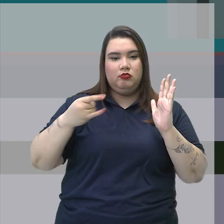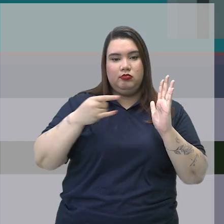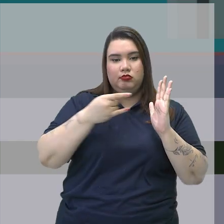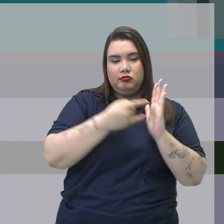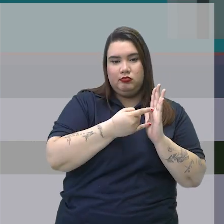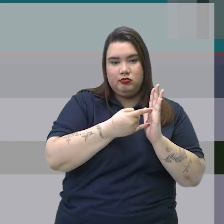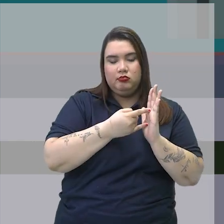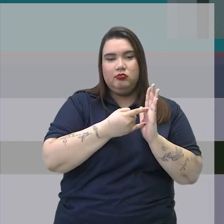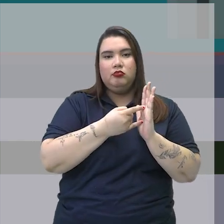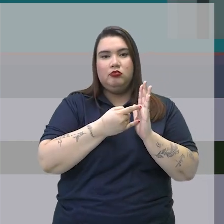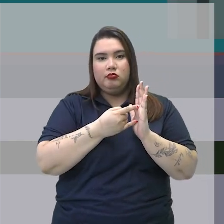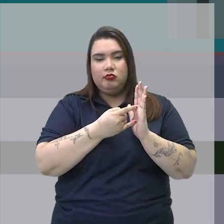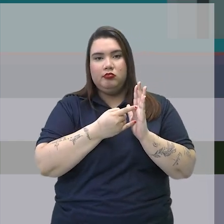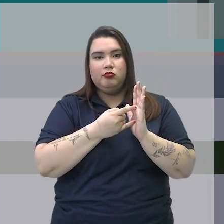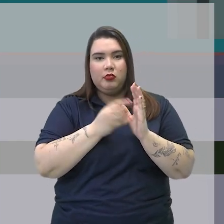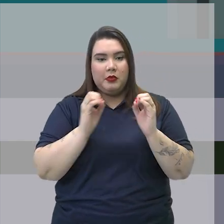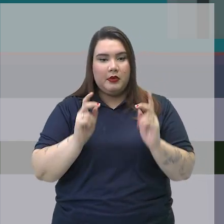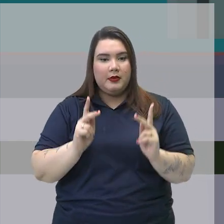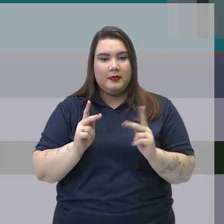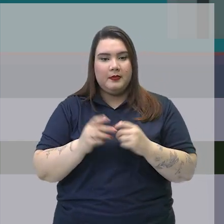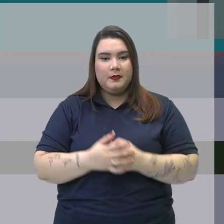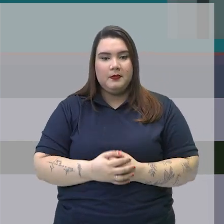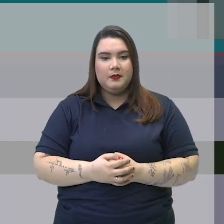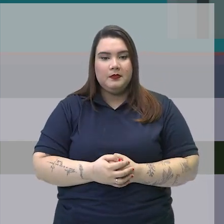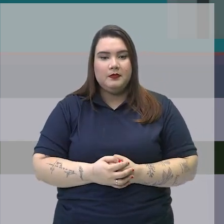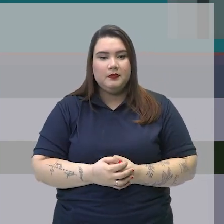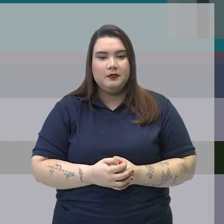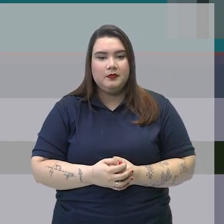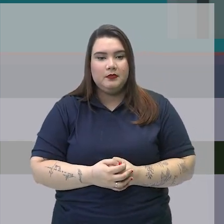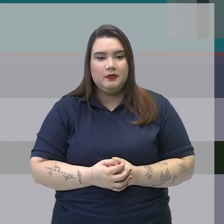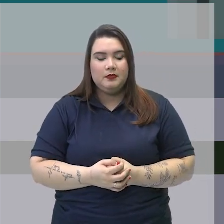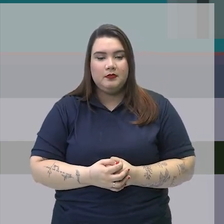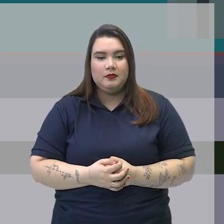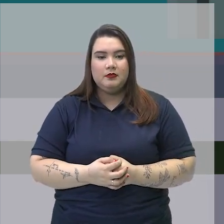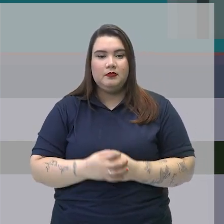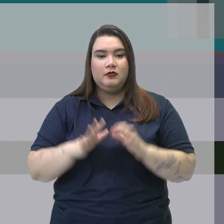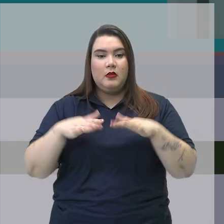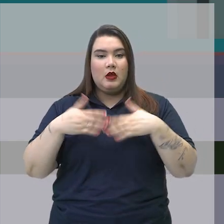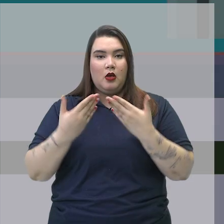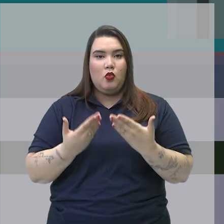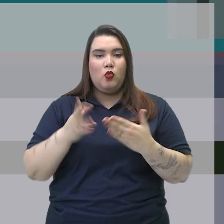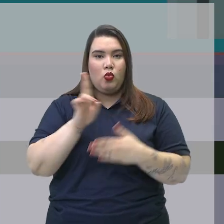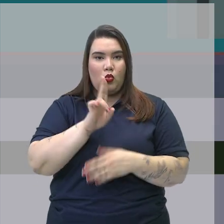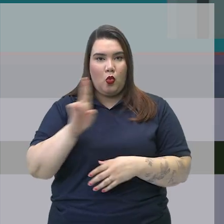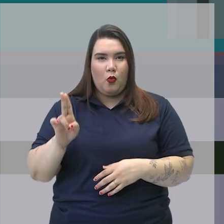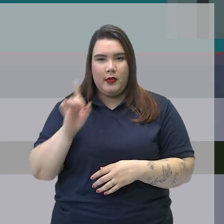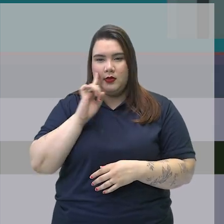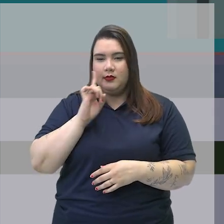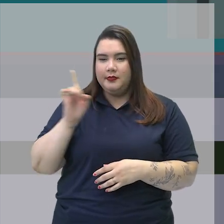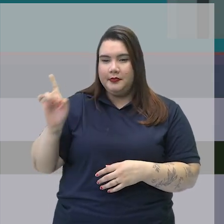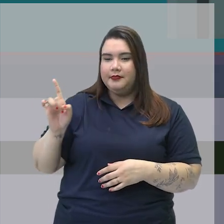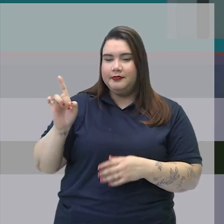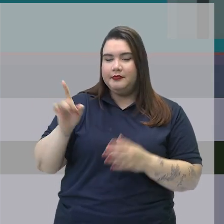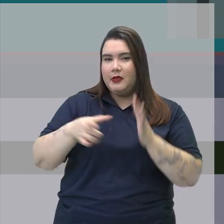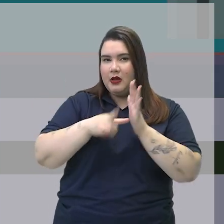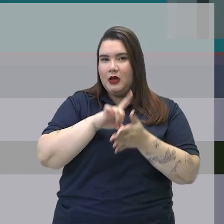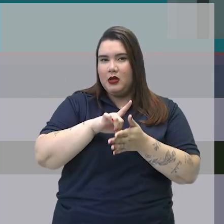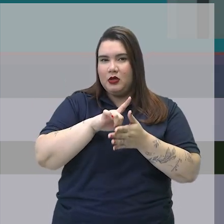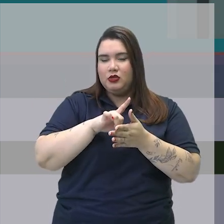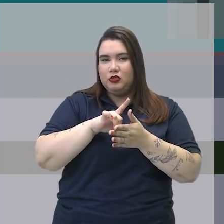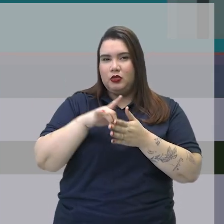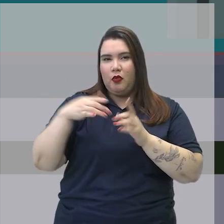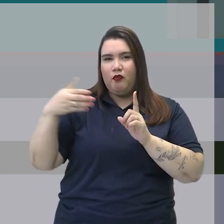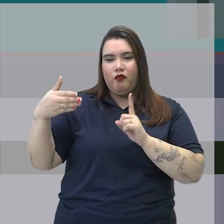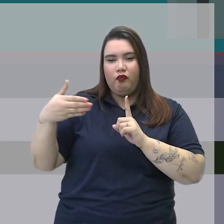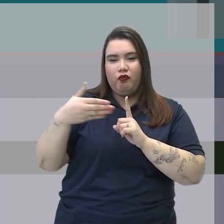o eletromagnetismo, certo? Os maglevs, eles como